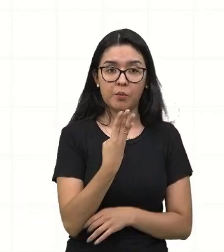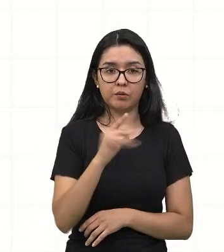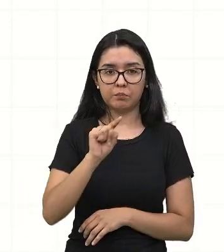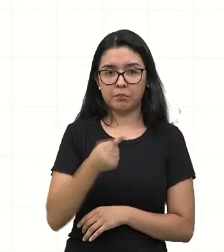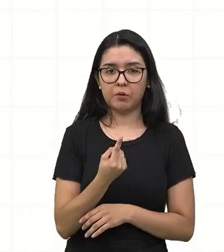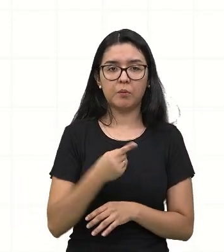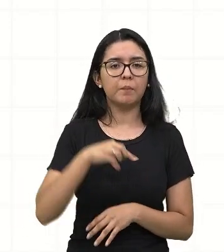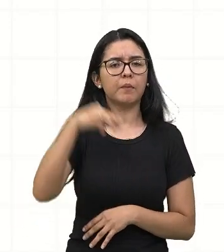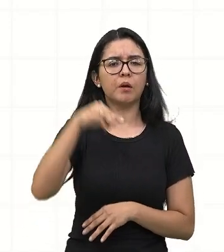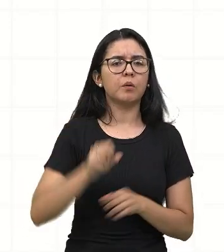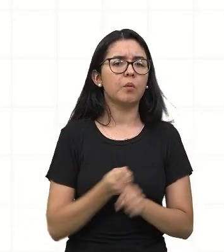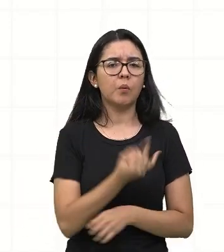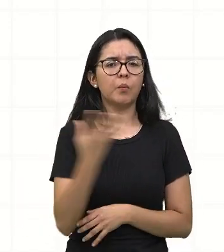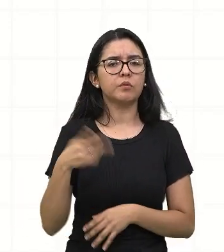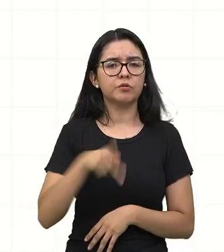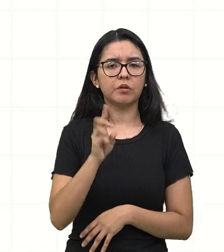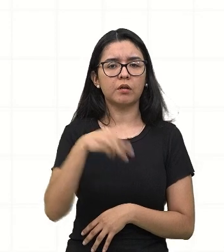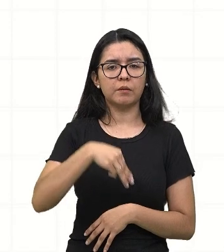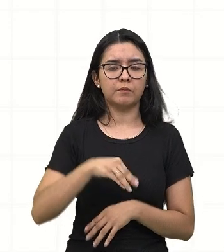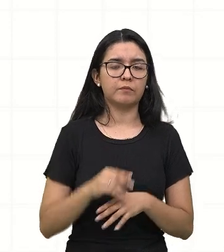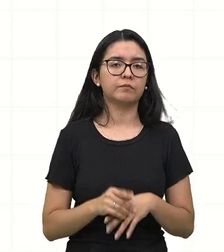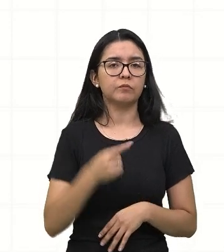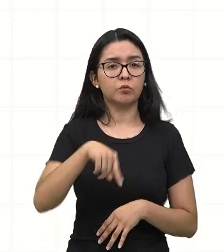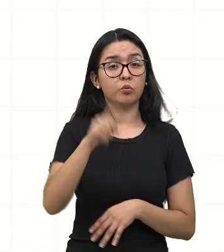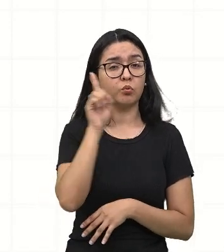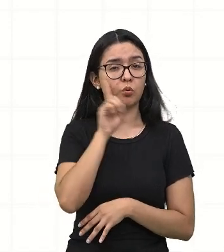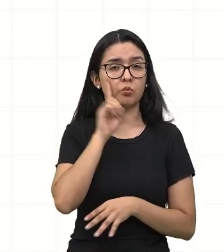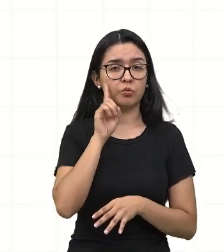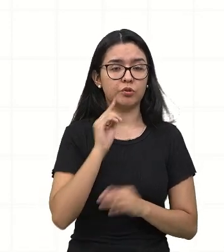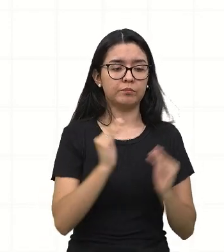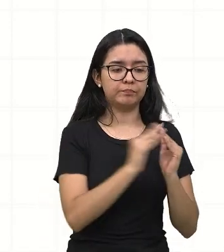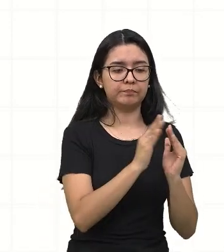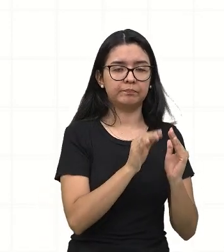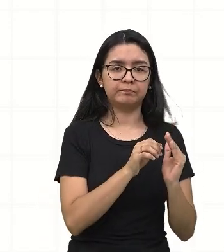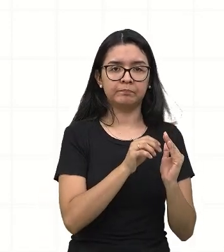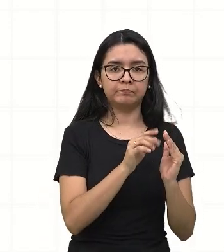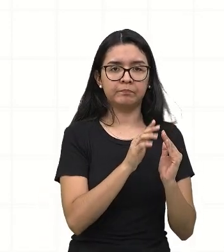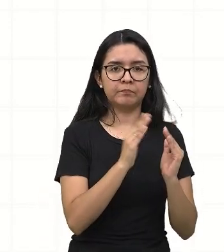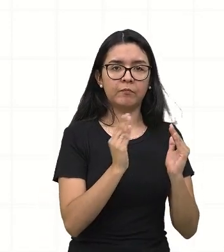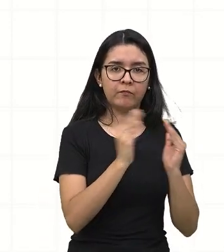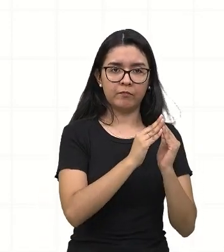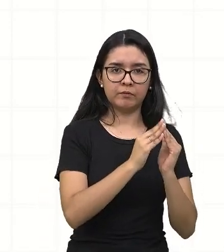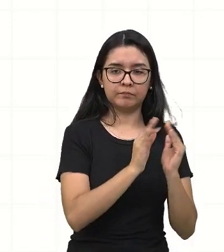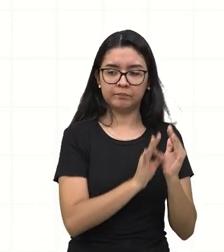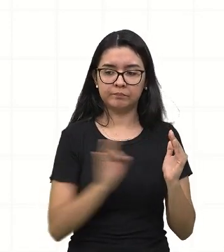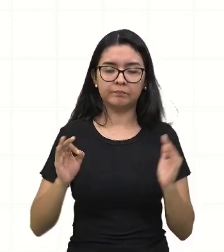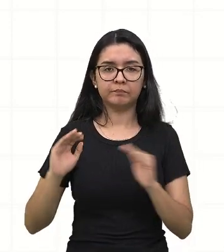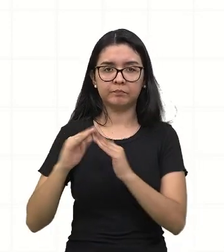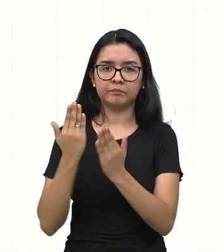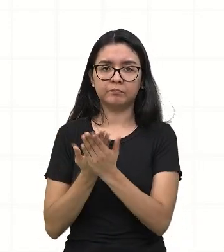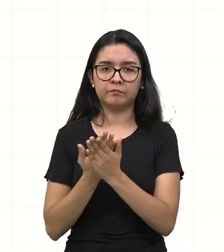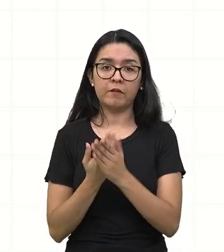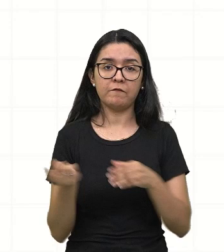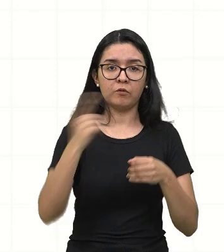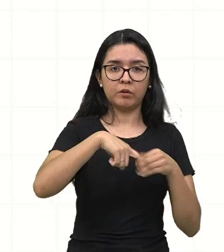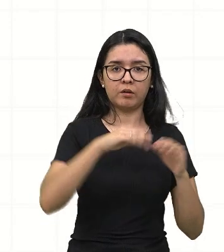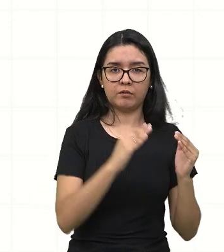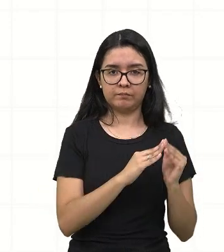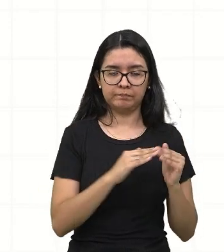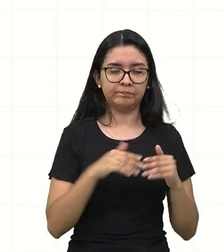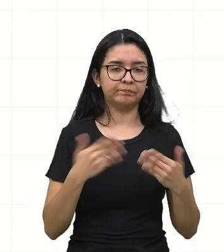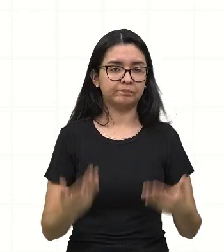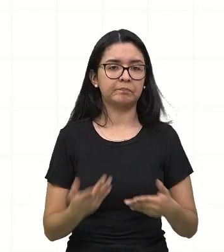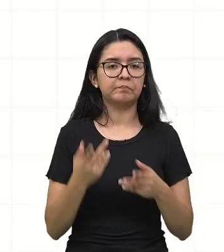Quantos quilômetros você percorrerá por dia para ir e voltar da escola? Pensa aqui comigo assim,